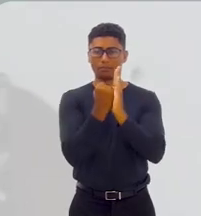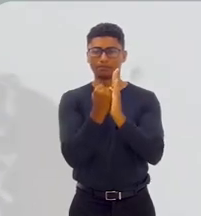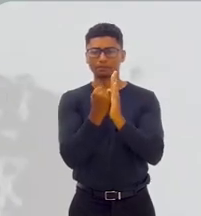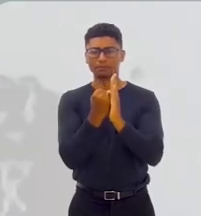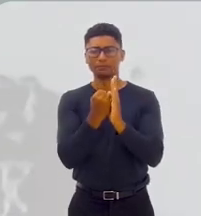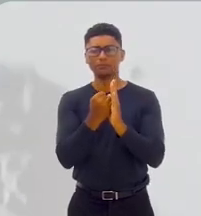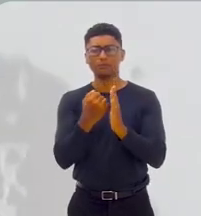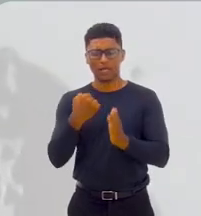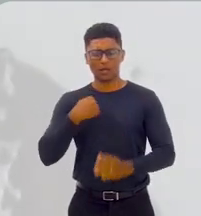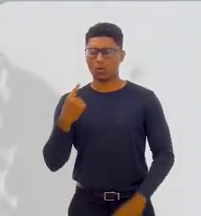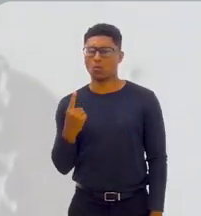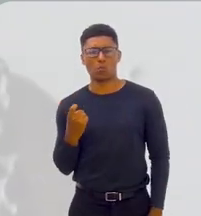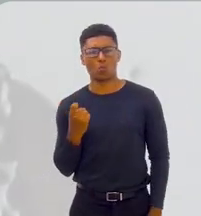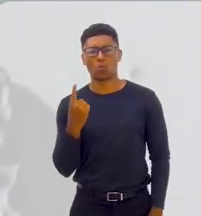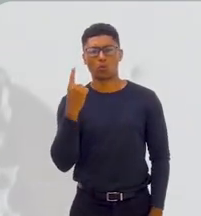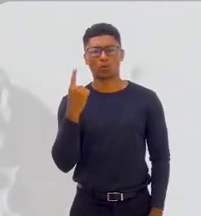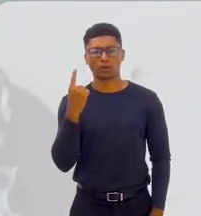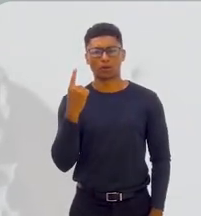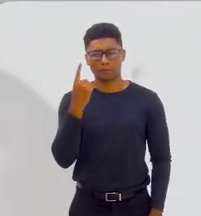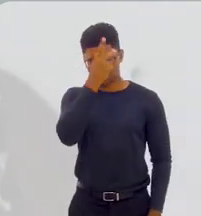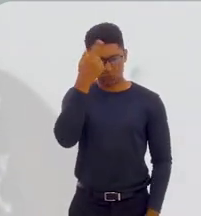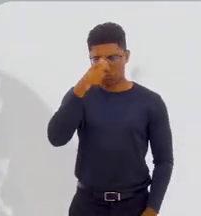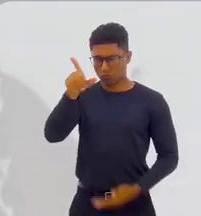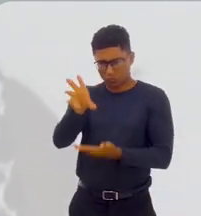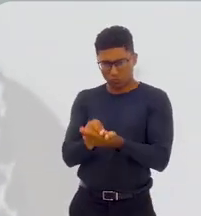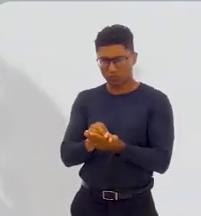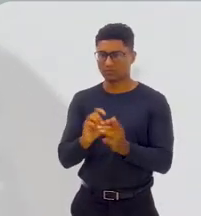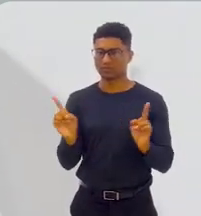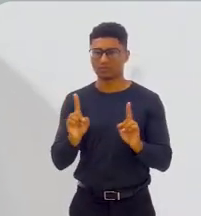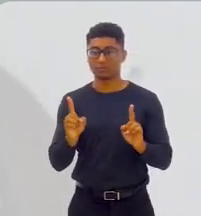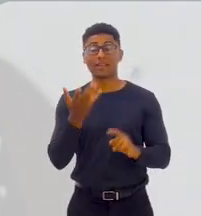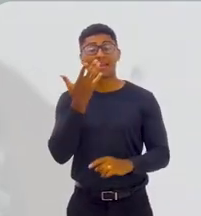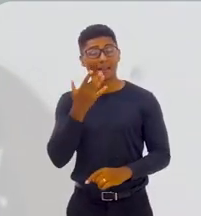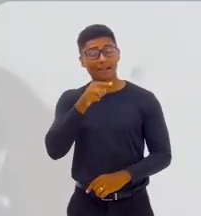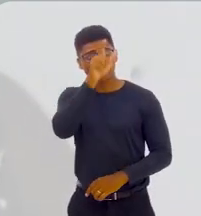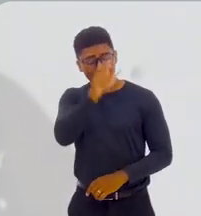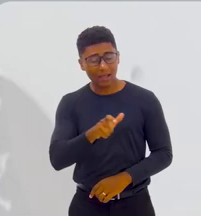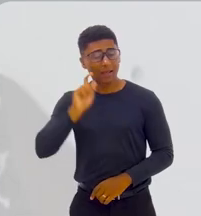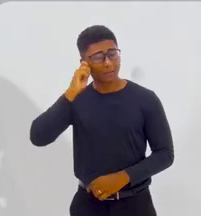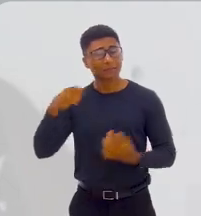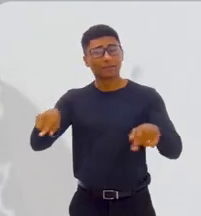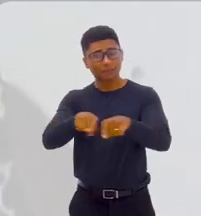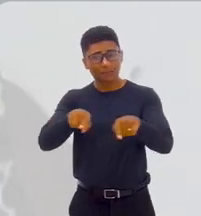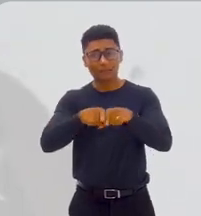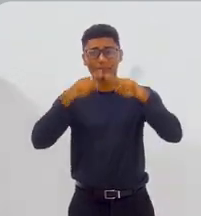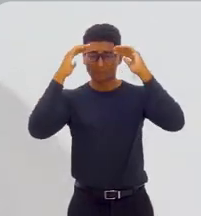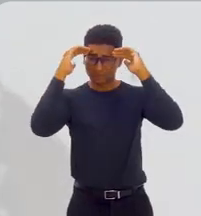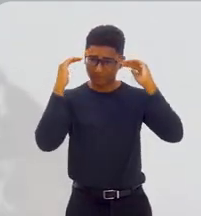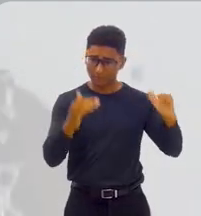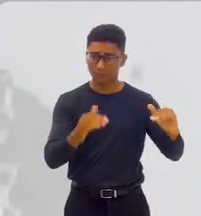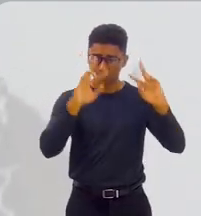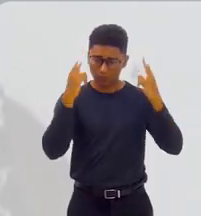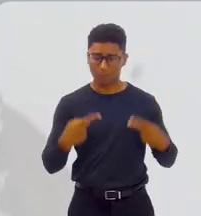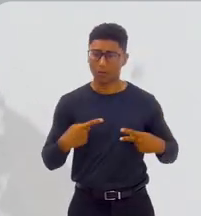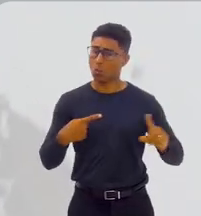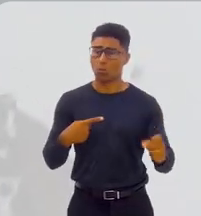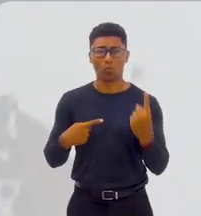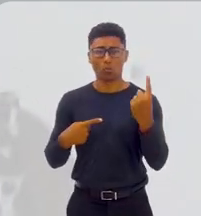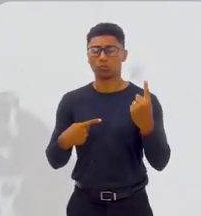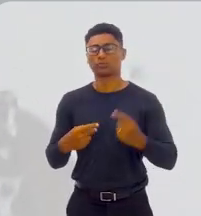Eu não quero ser igual a ninguém. Eu sou única no mundo, e você também. E a criança preta também precisa ser respeitada como ser humano